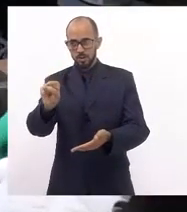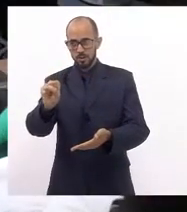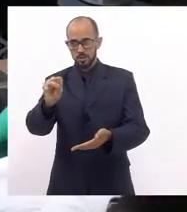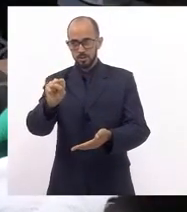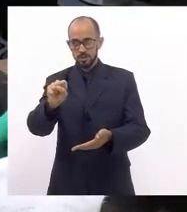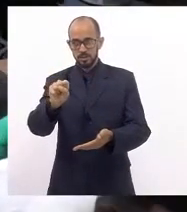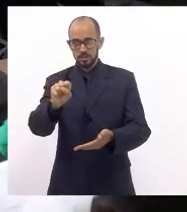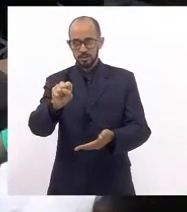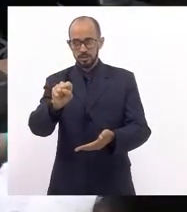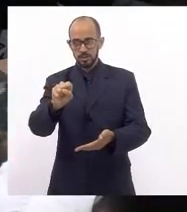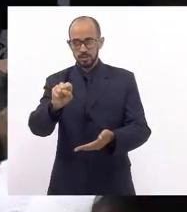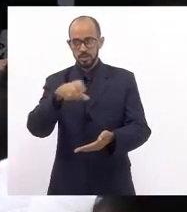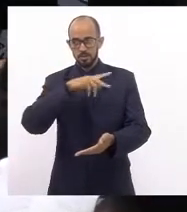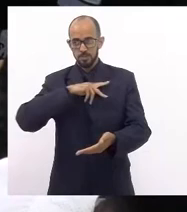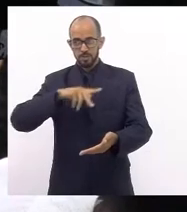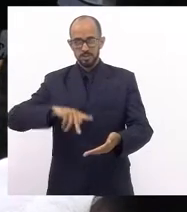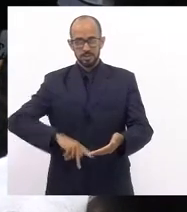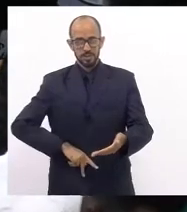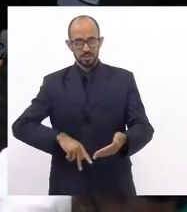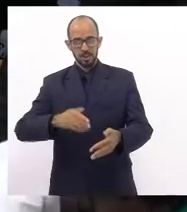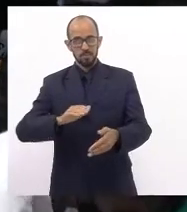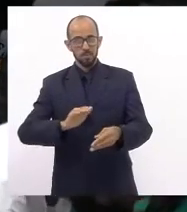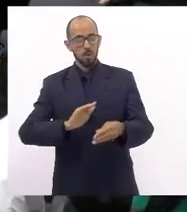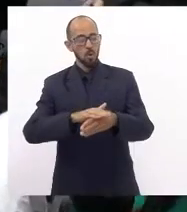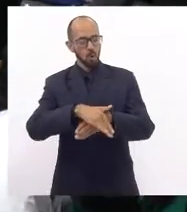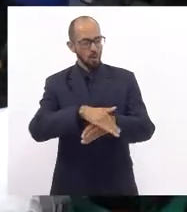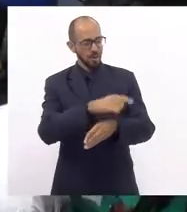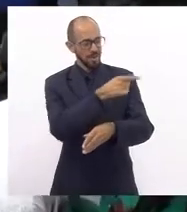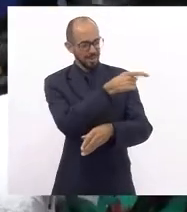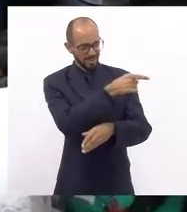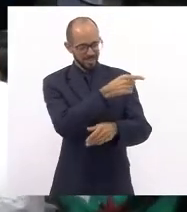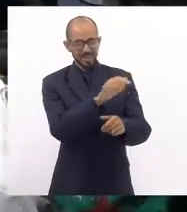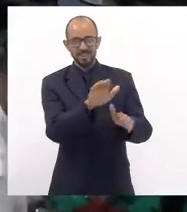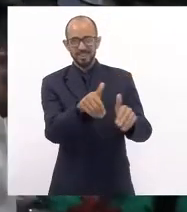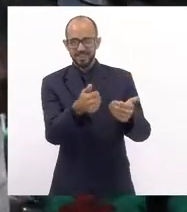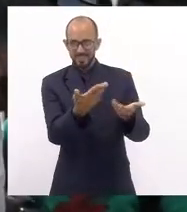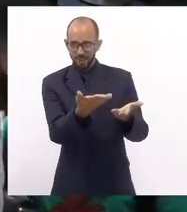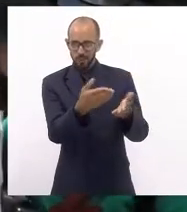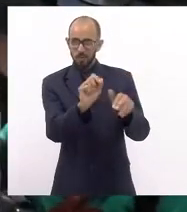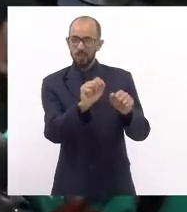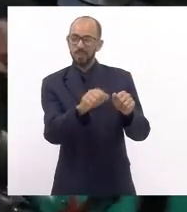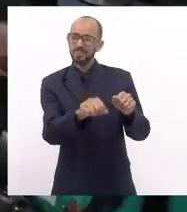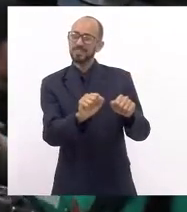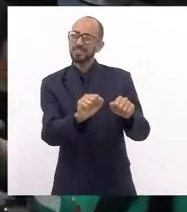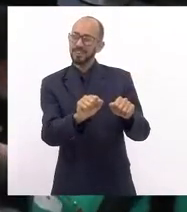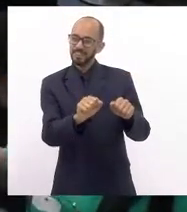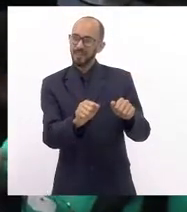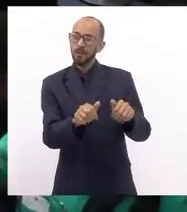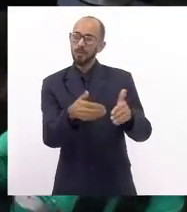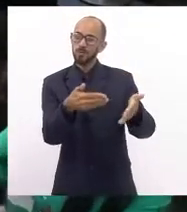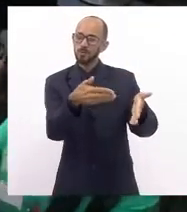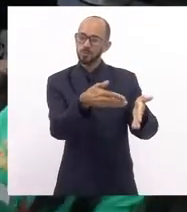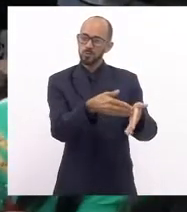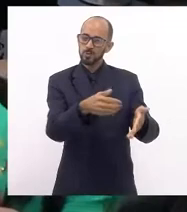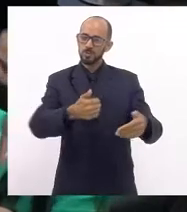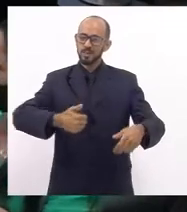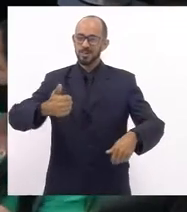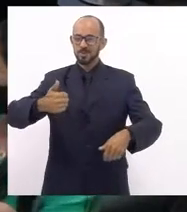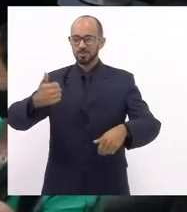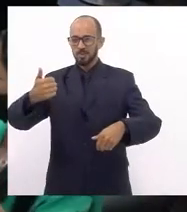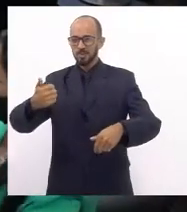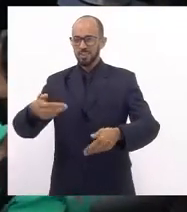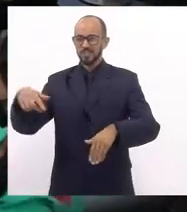presidente Elizabeth. Ficou faltando ele, vai... Como está escrito, os últimos serão os primeiros a receber aqui em